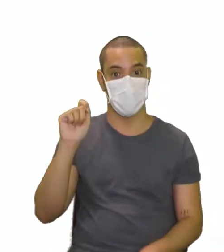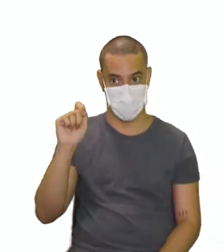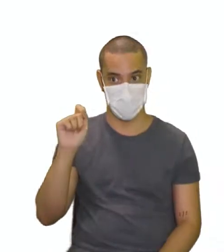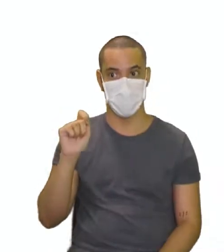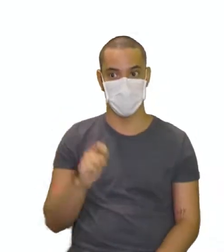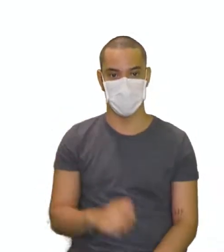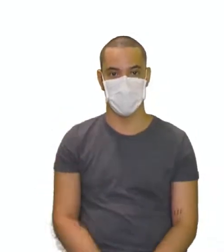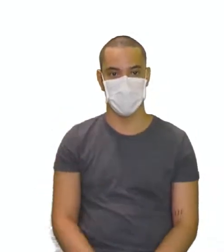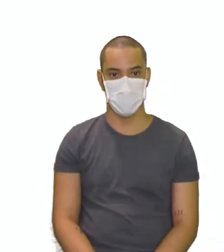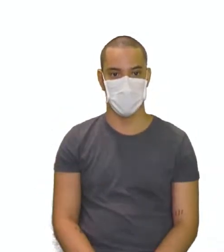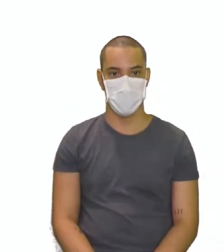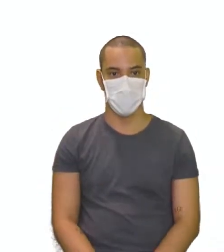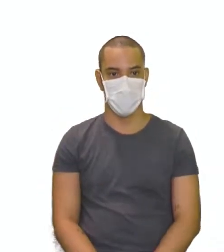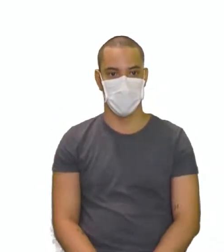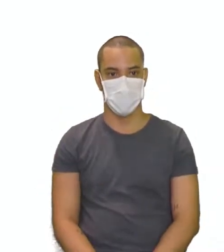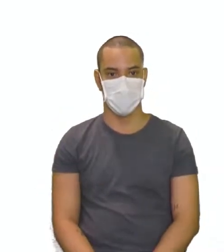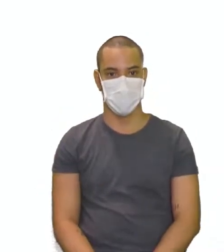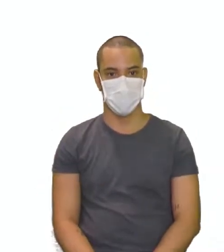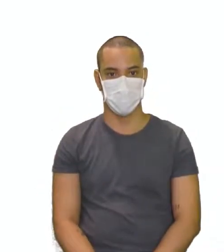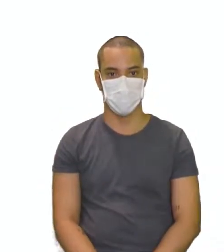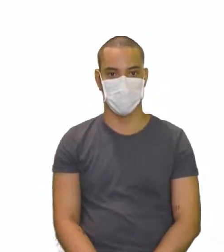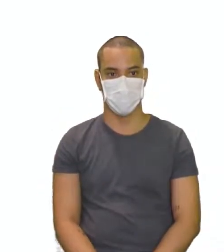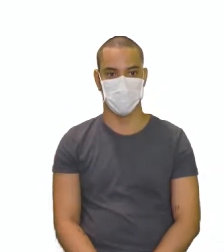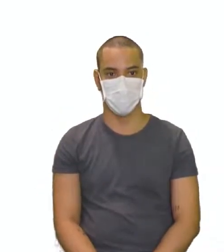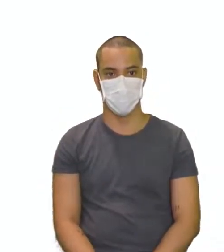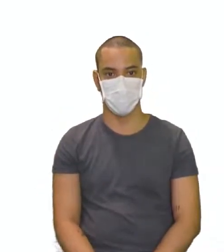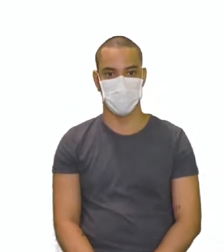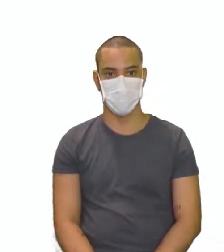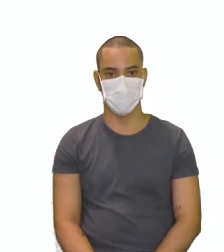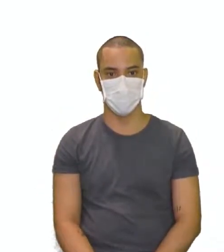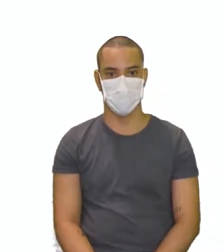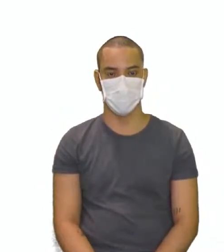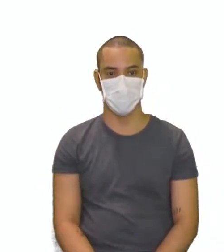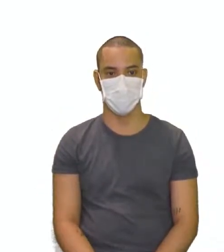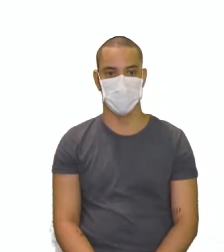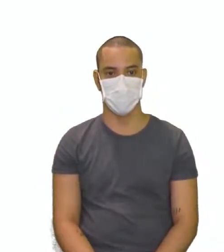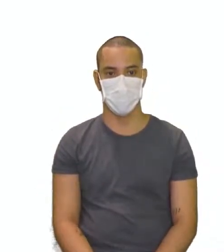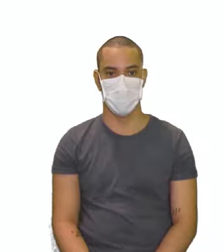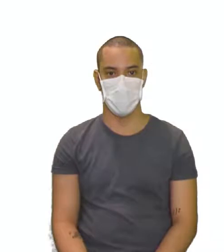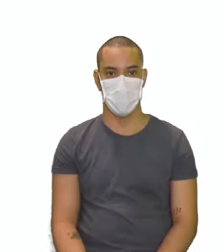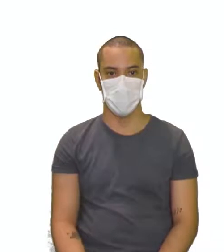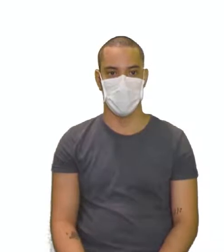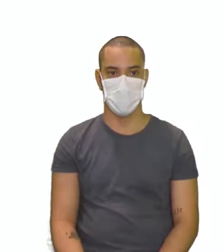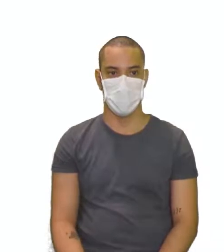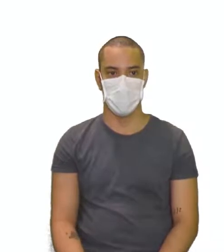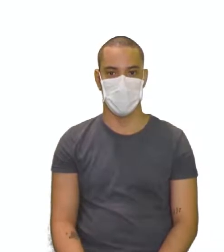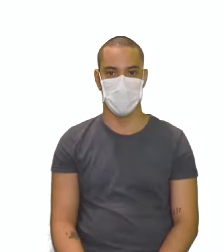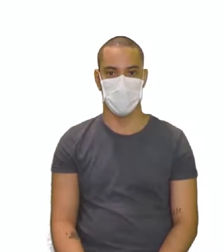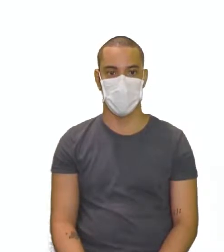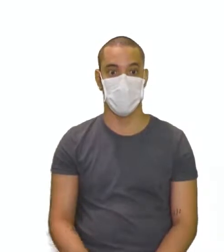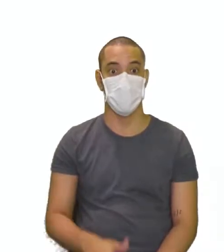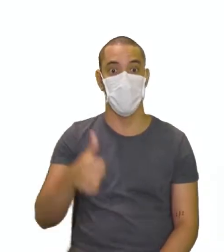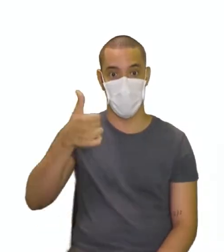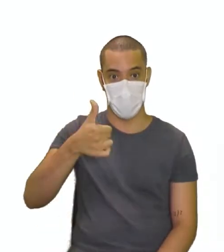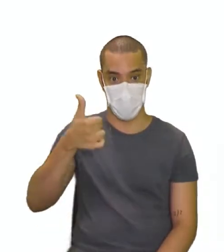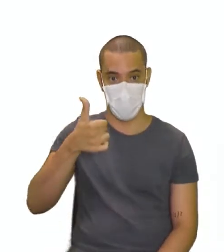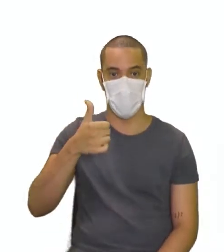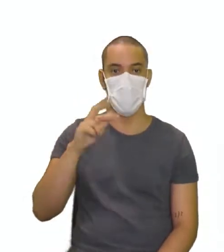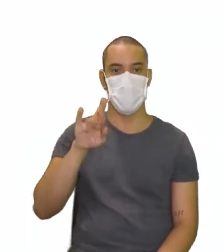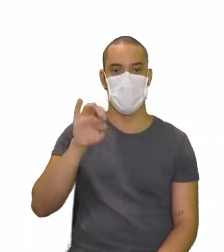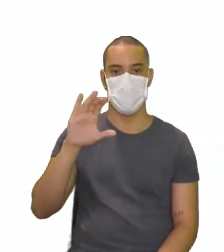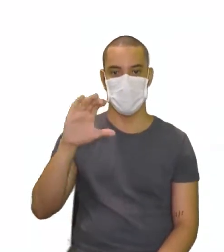Então, vamos ver aqui, ó. Curva do receptor, representado lá pelo gráfico 1,